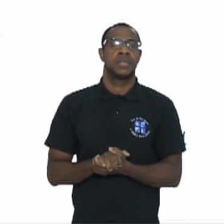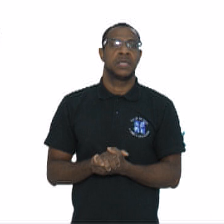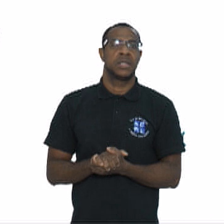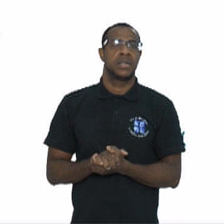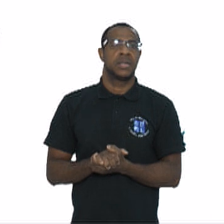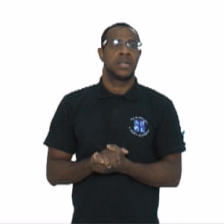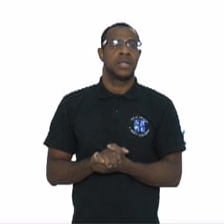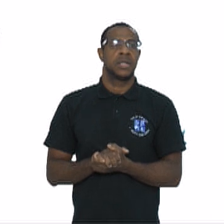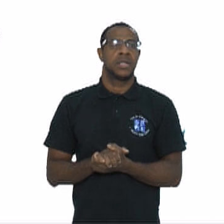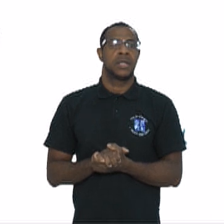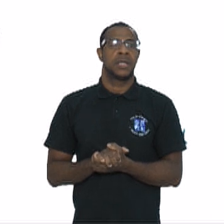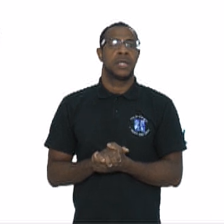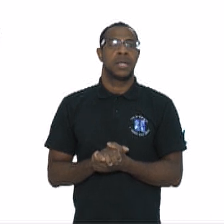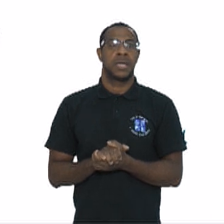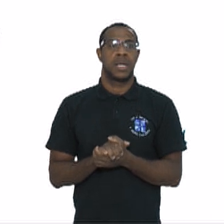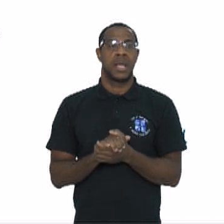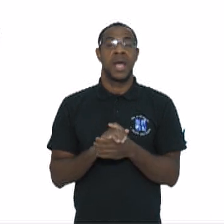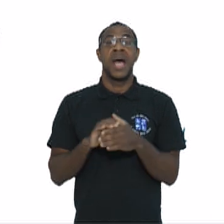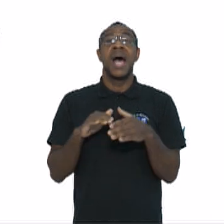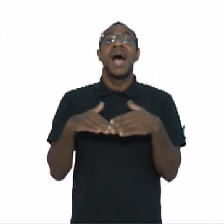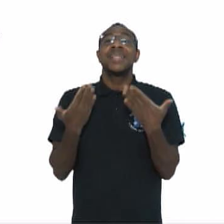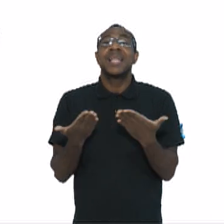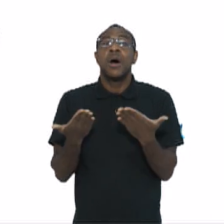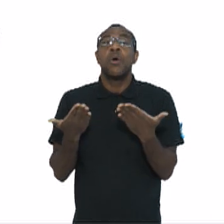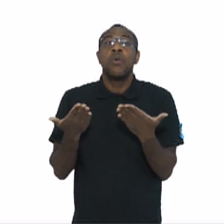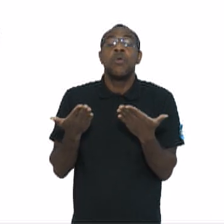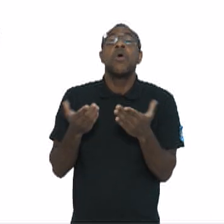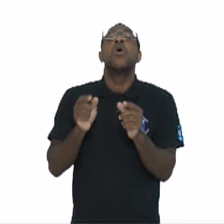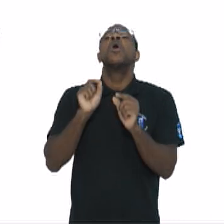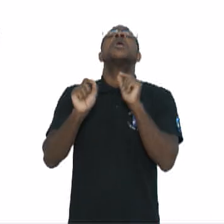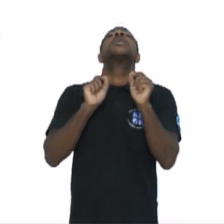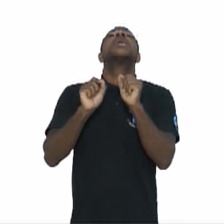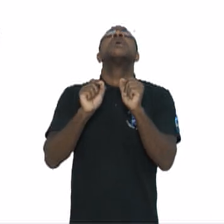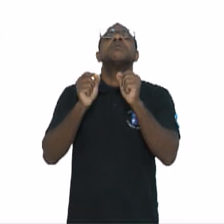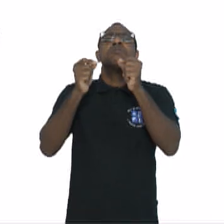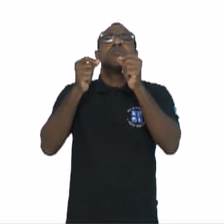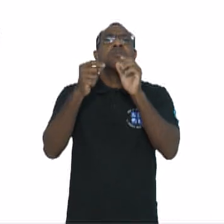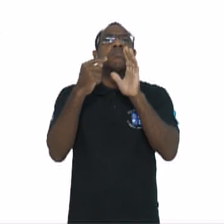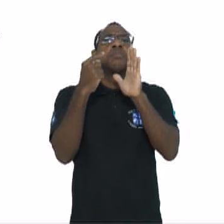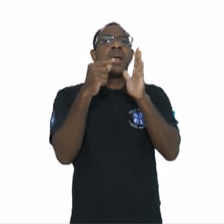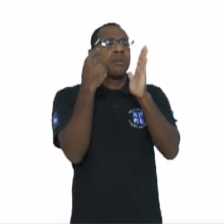assim, vamos ver quem foi que disse cada uma dessas citações.